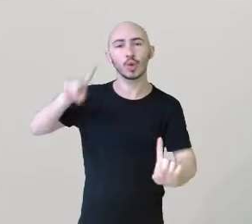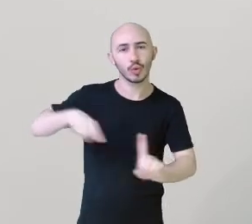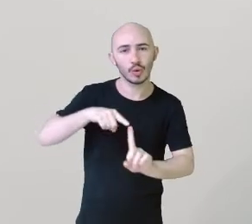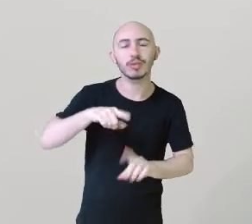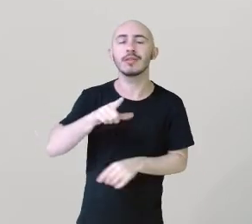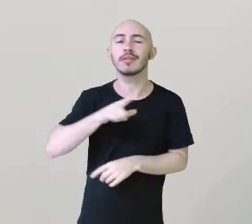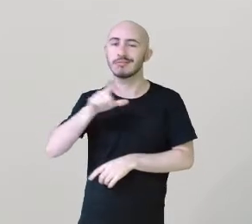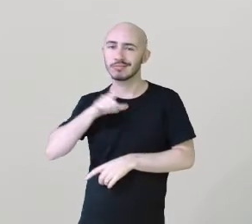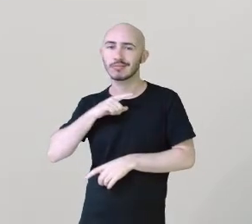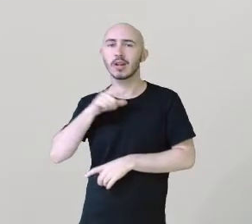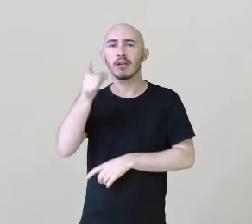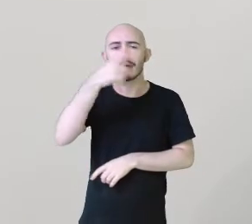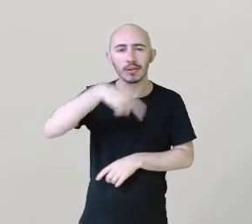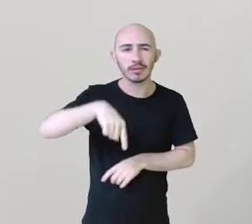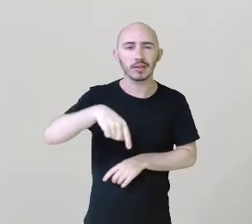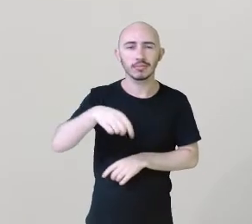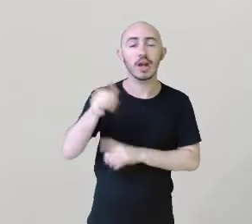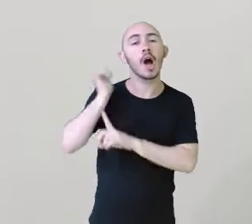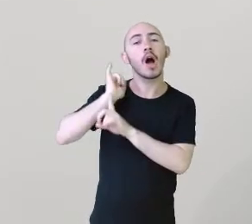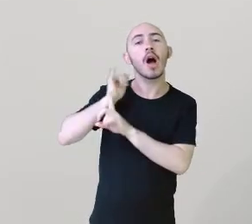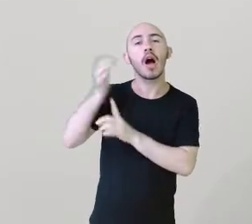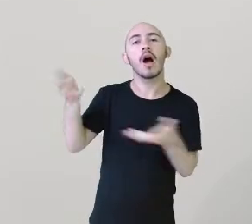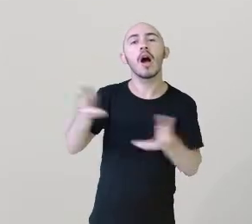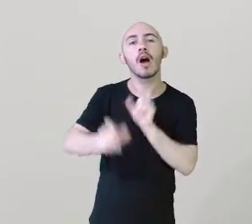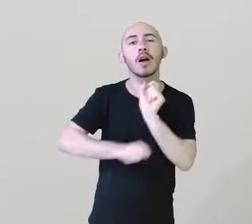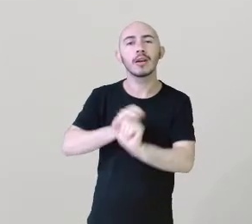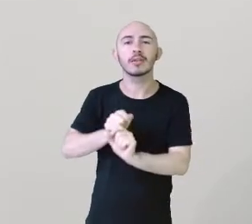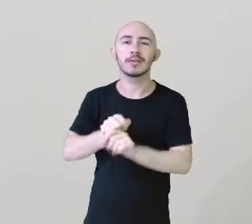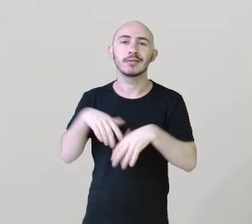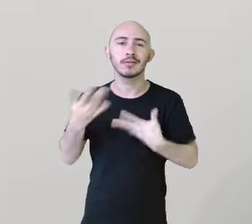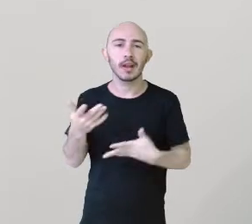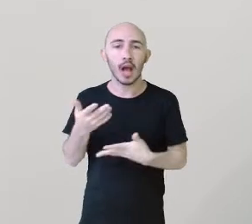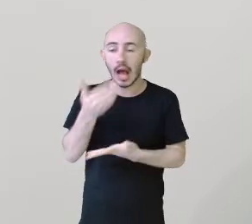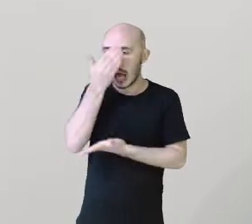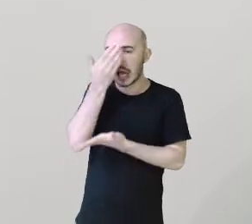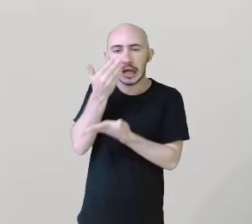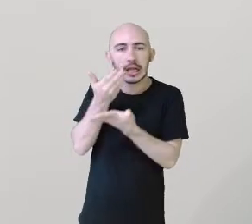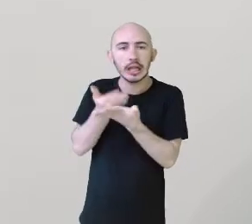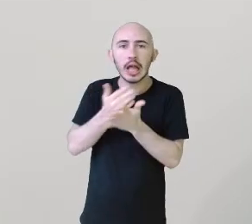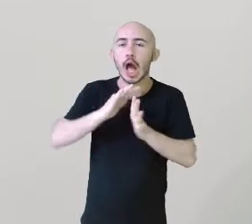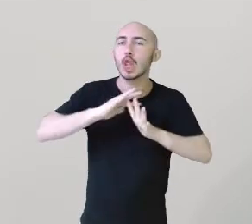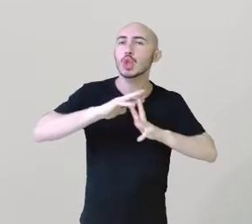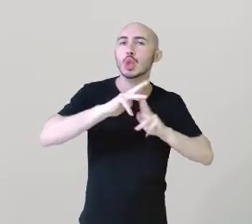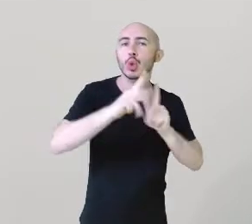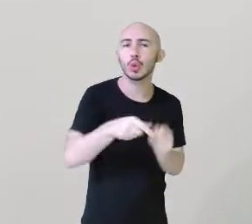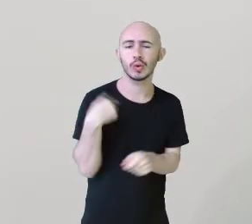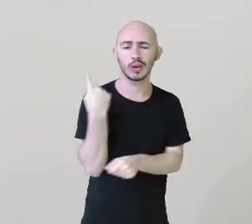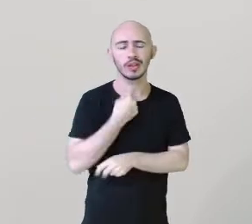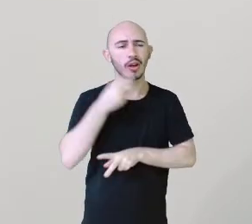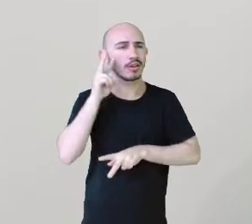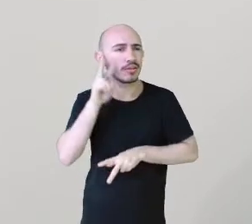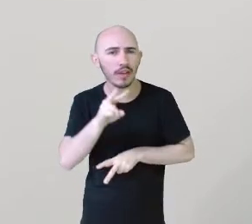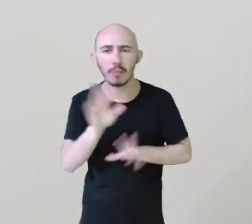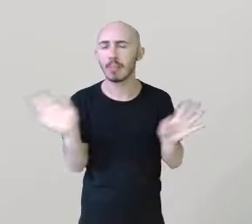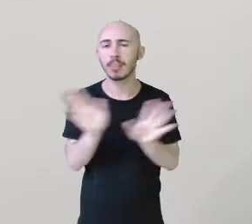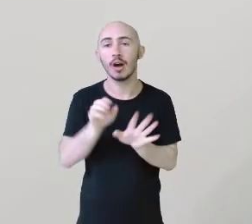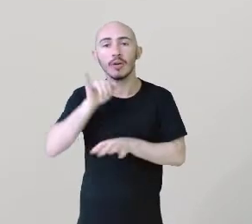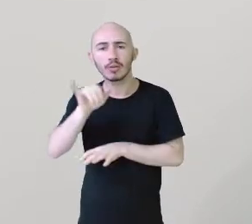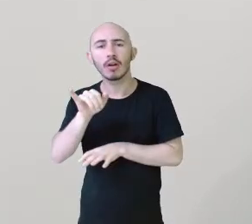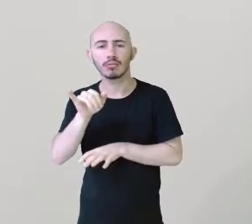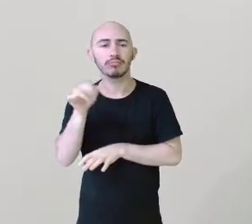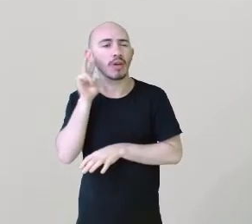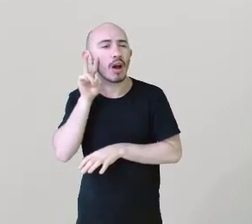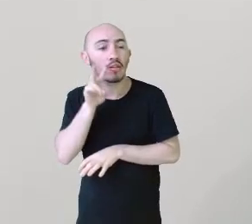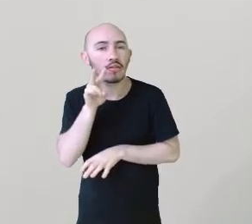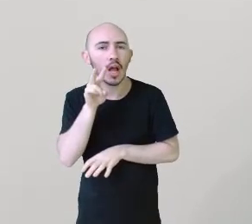fábula que eu acabei de contar para vocês é o quê? A gente não deve confiar em tudo aquilo que a gente vê. Quem vê cara, não